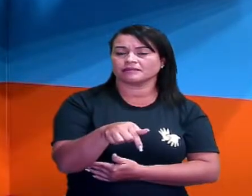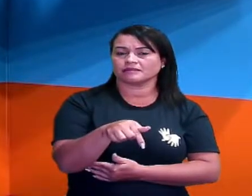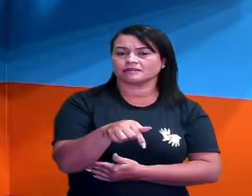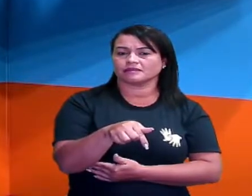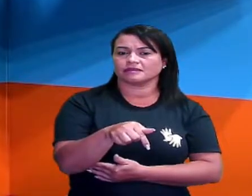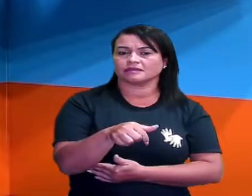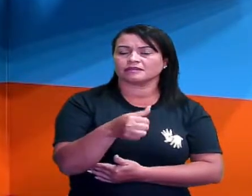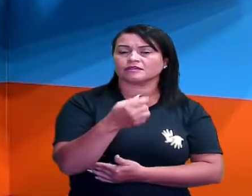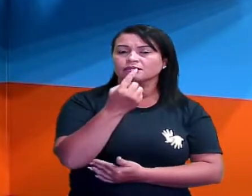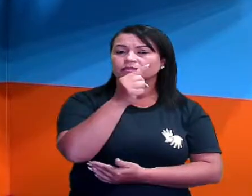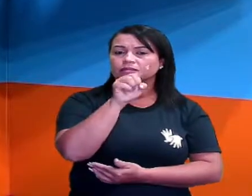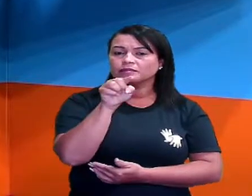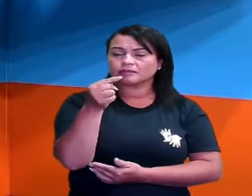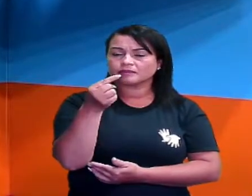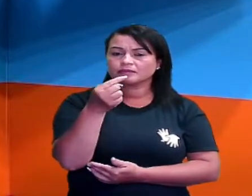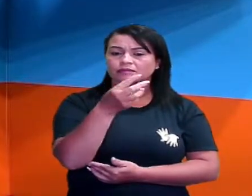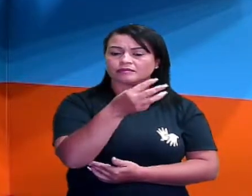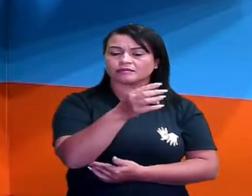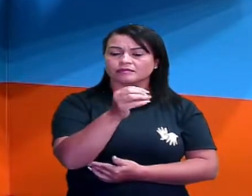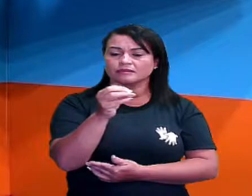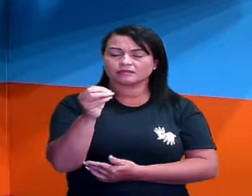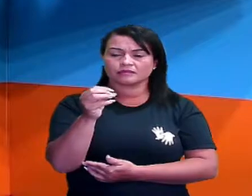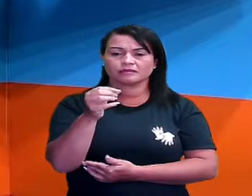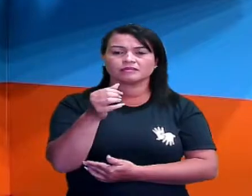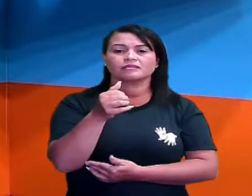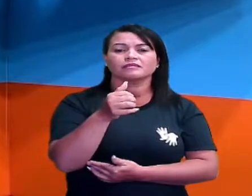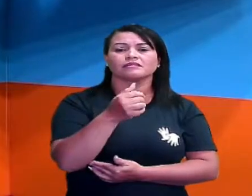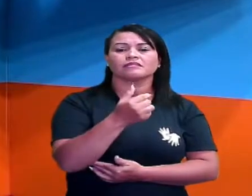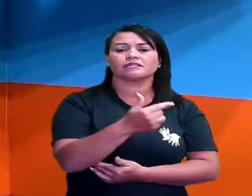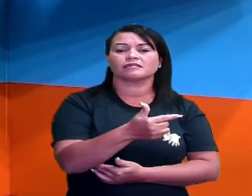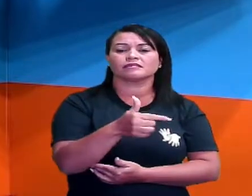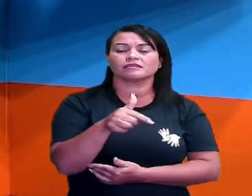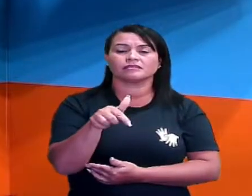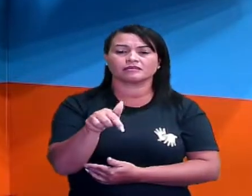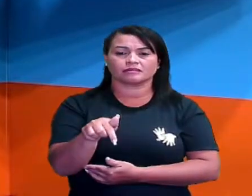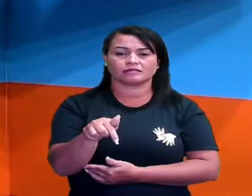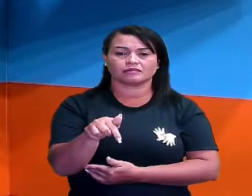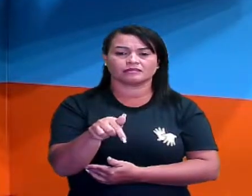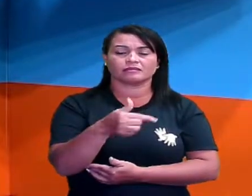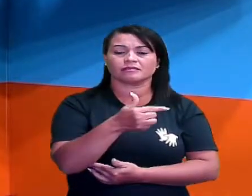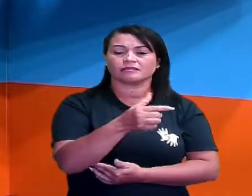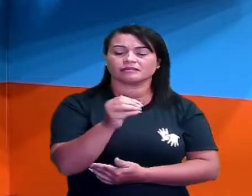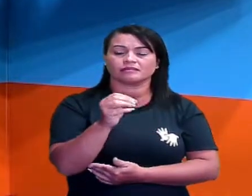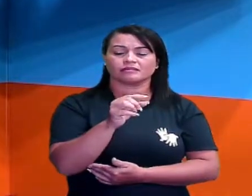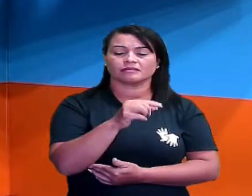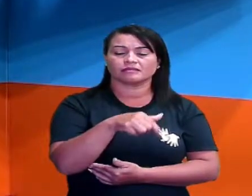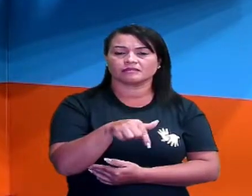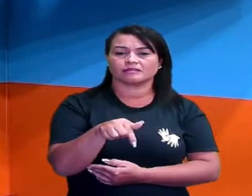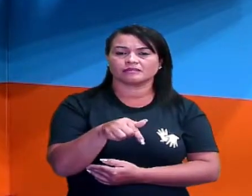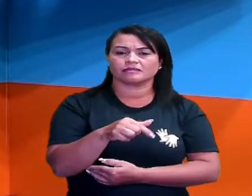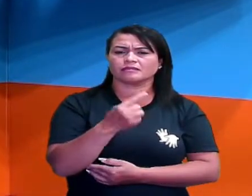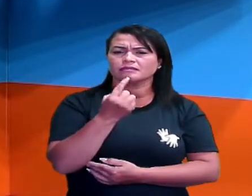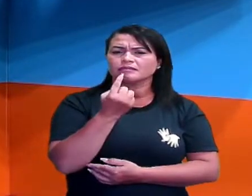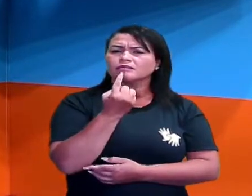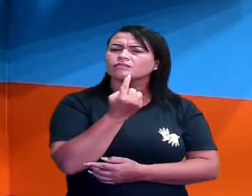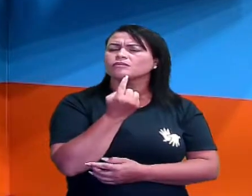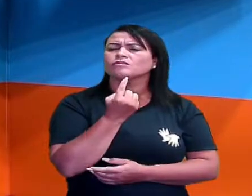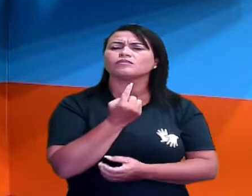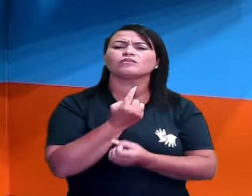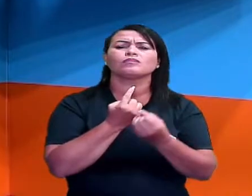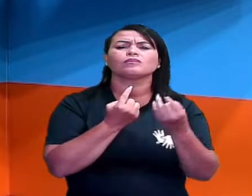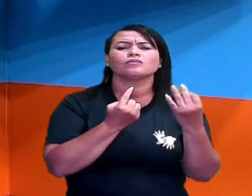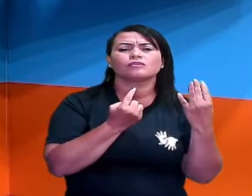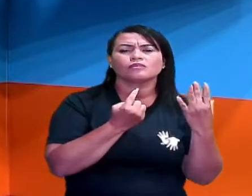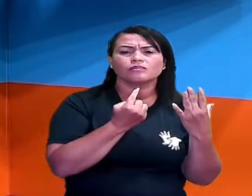né? 1327. 1000 mais 300 mais 20 mais 7. Esse 1 está representado